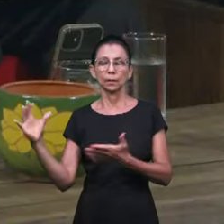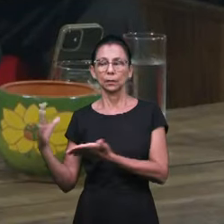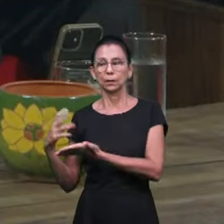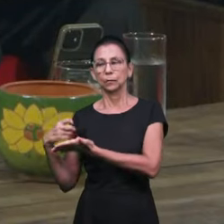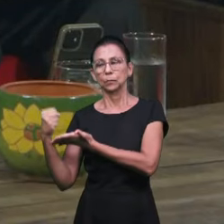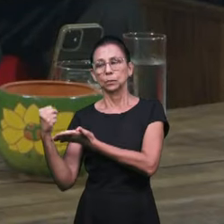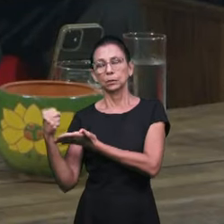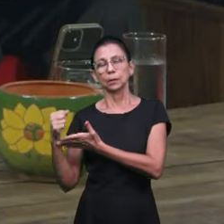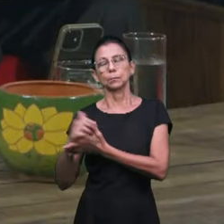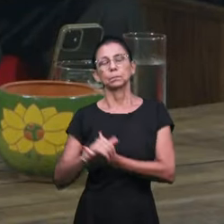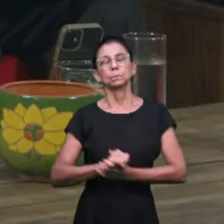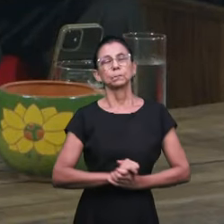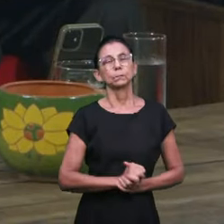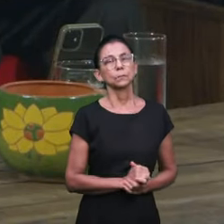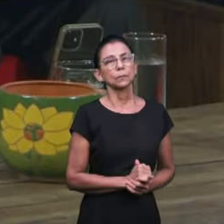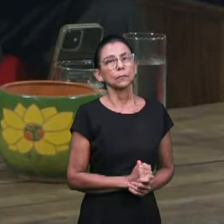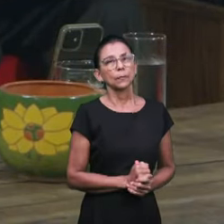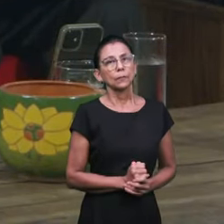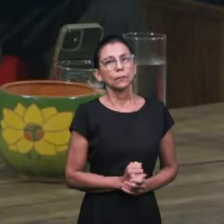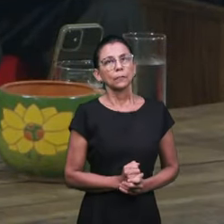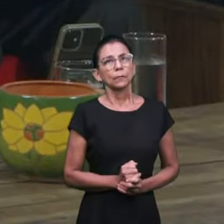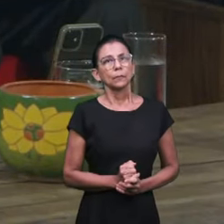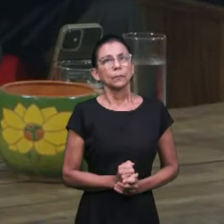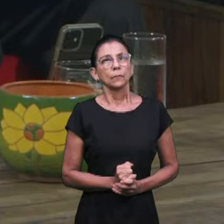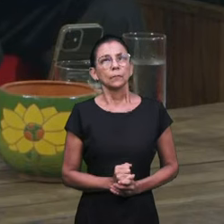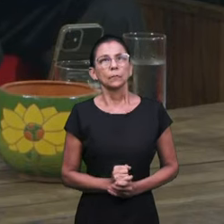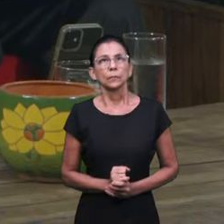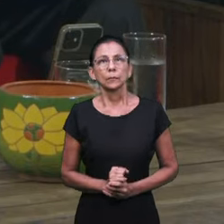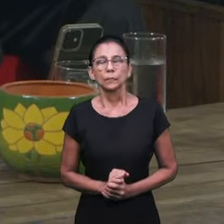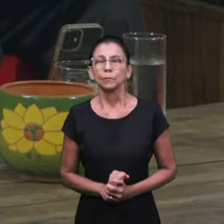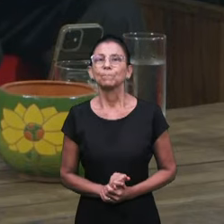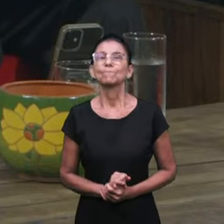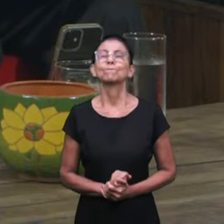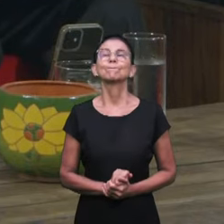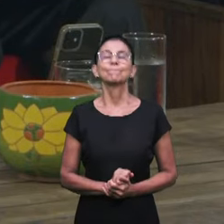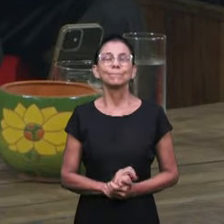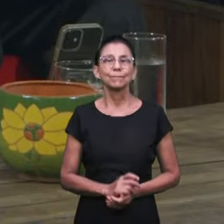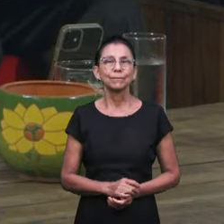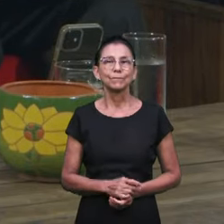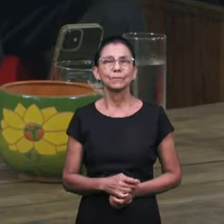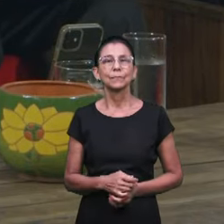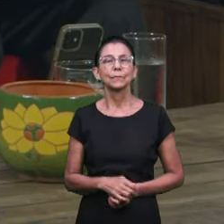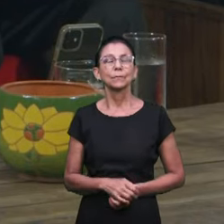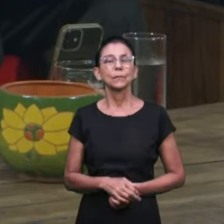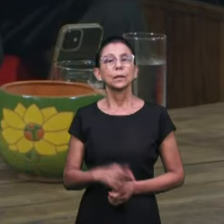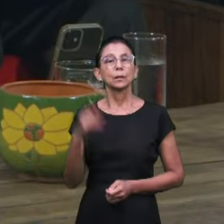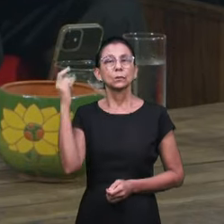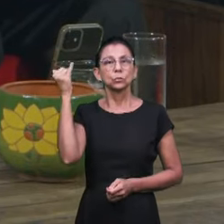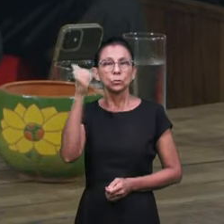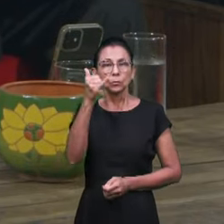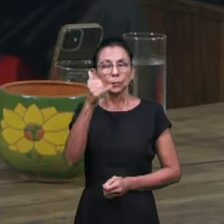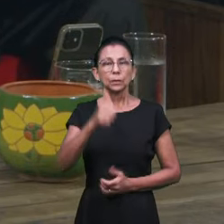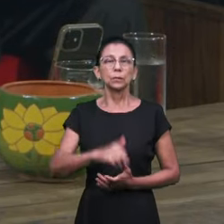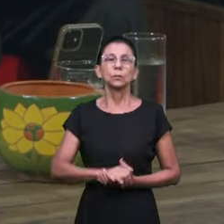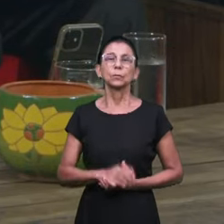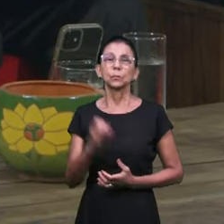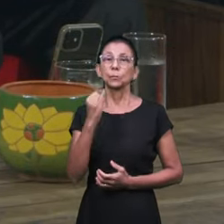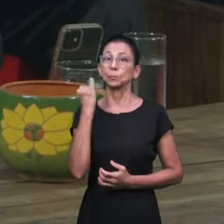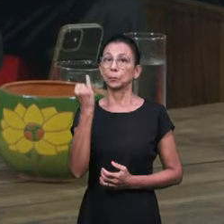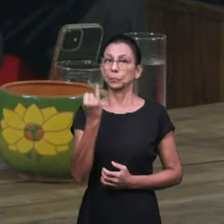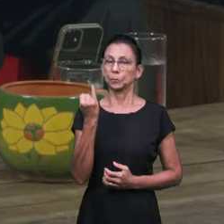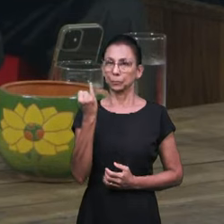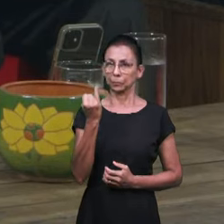porque eu pontuar, né? Não foi uma nem outra, foi essa a primeira, e o Senhor faz questão de mostrar a importância